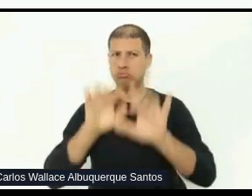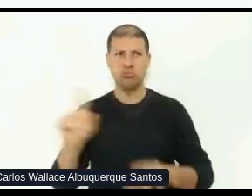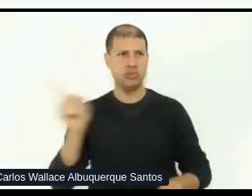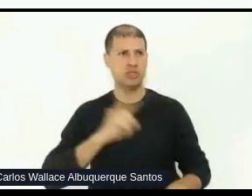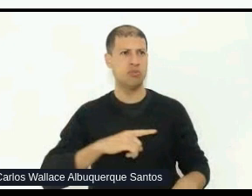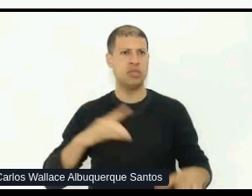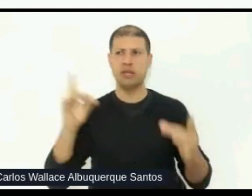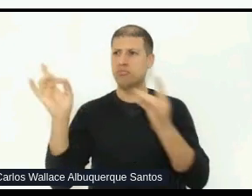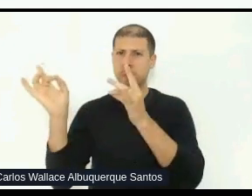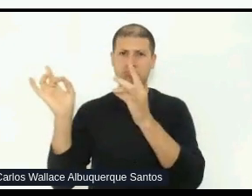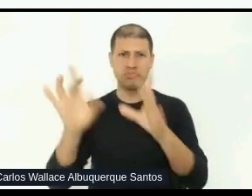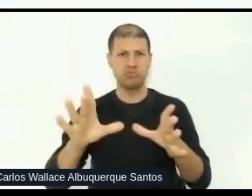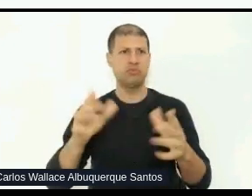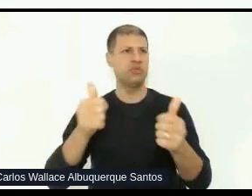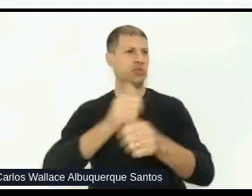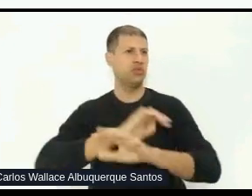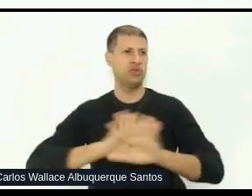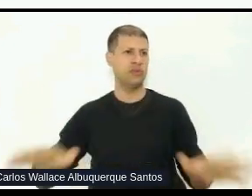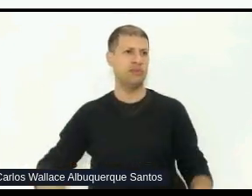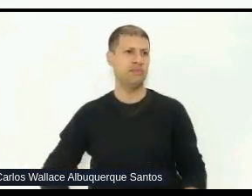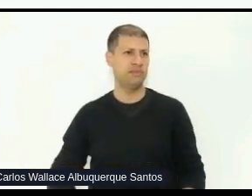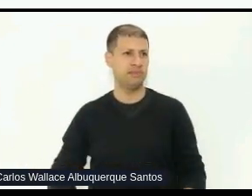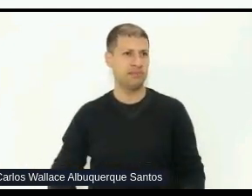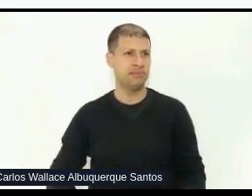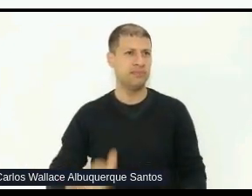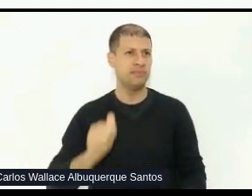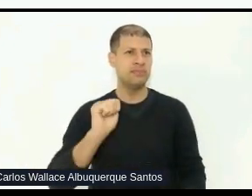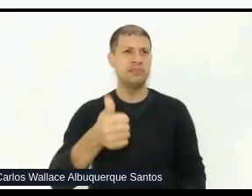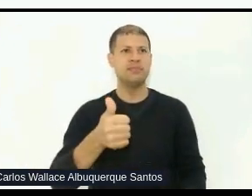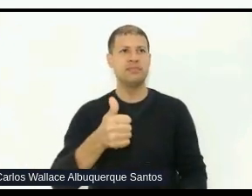imagem. Aí,